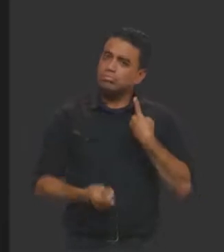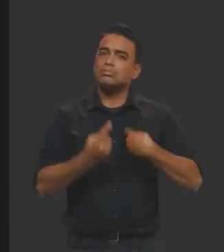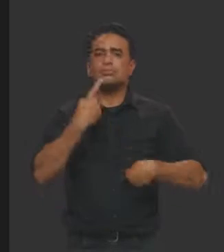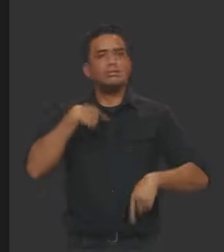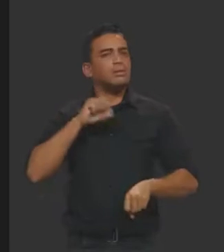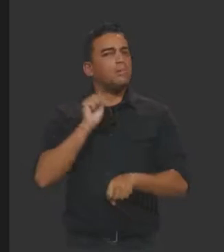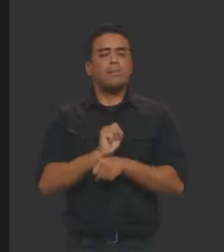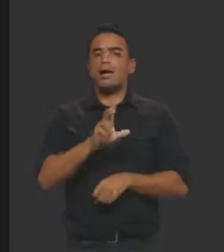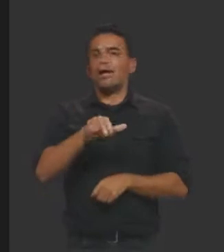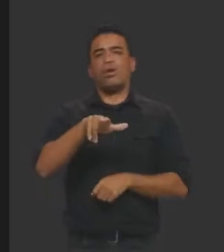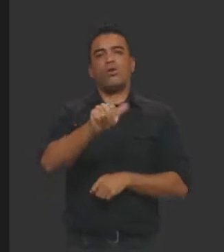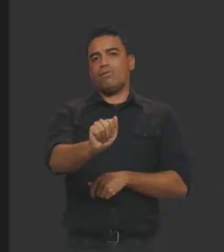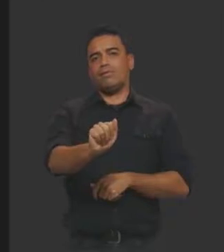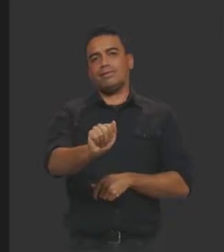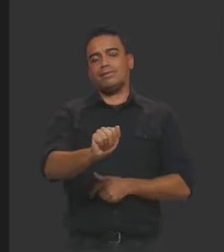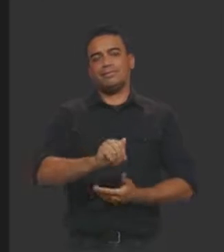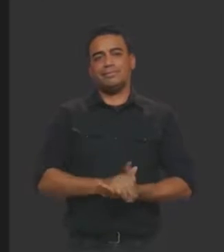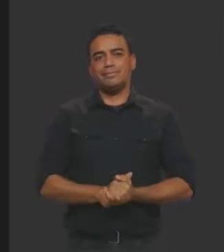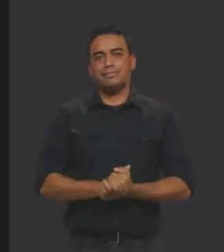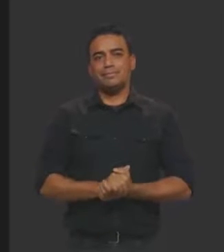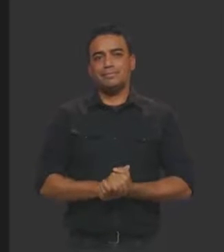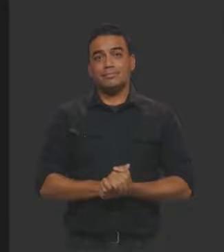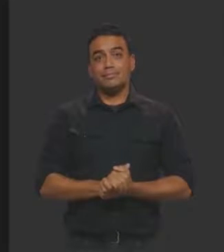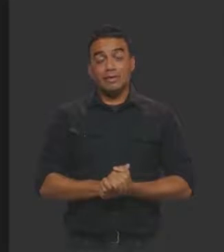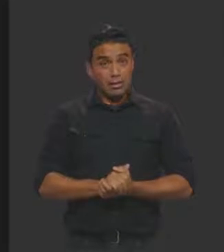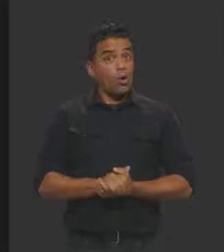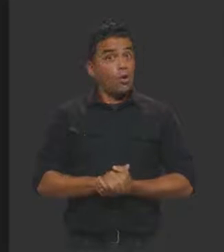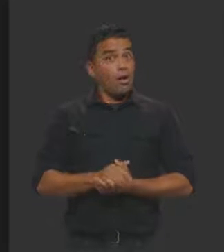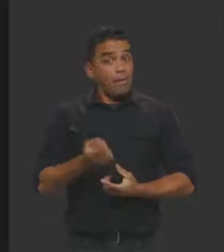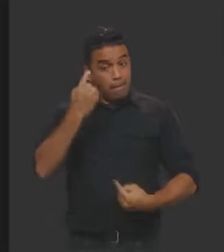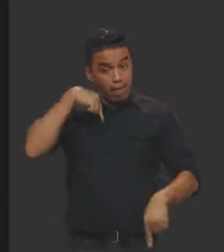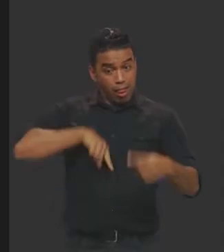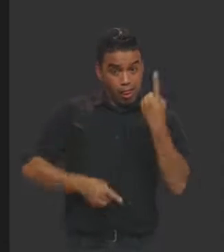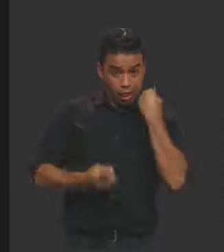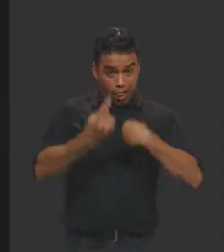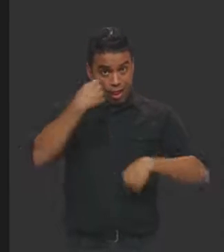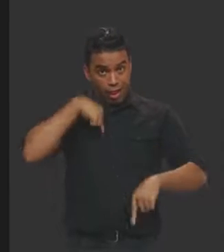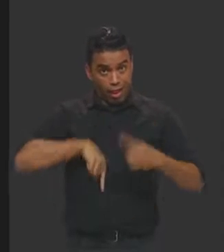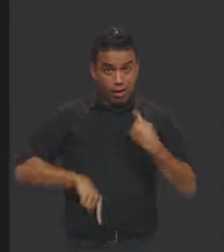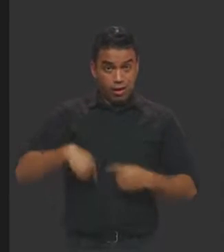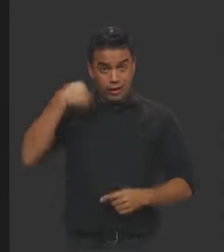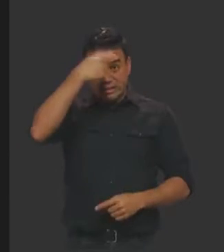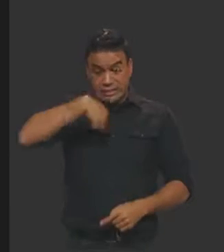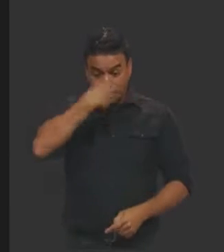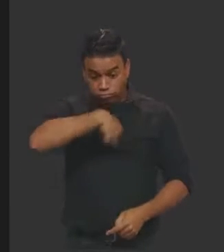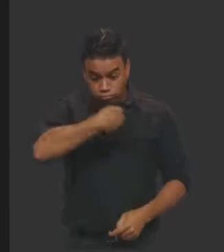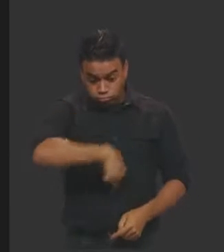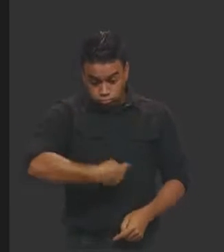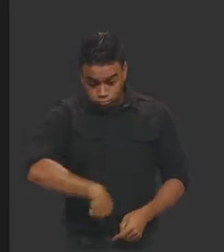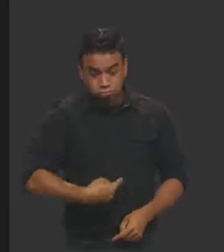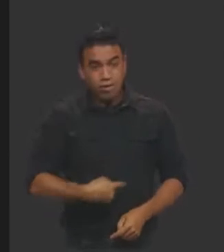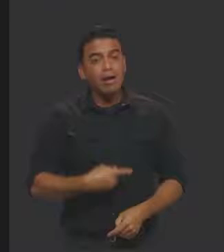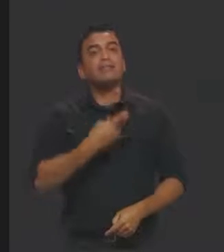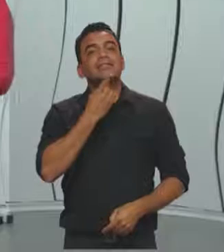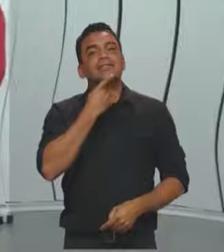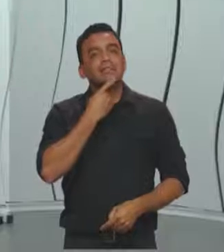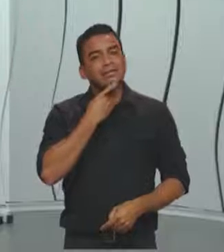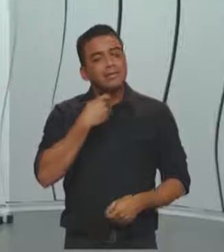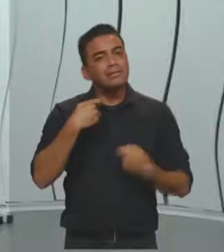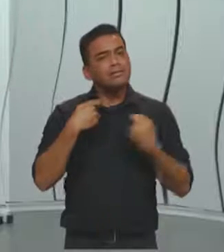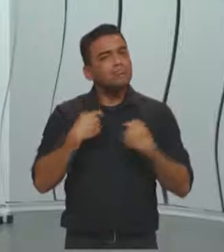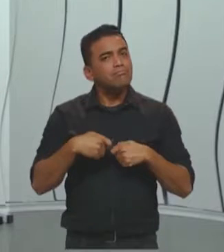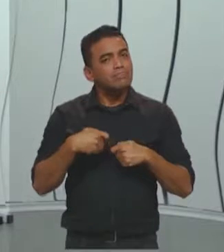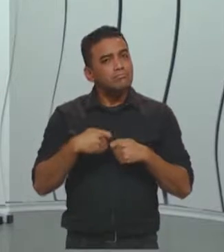movimento dentro do nosso corpo. Esse movimento, ele é necessário para que o sangue realize a sua função